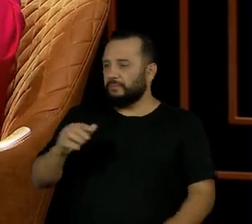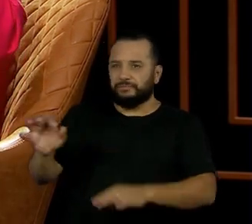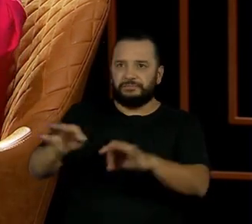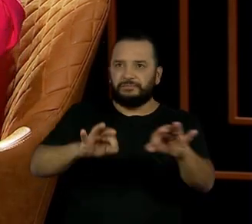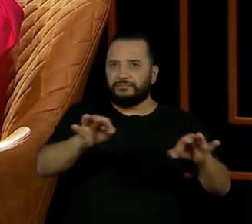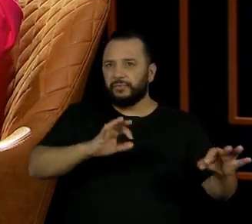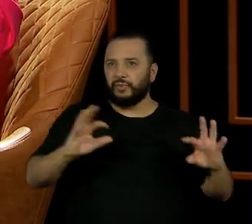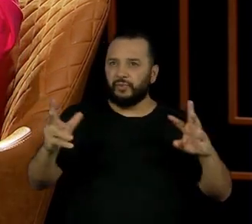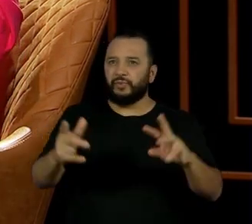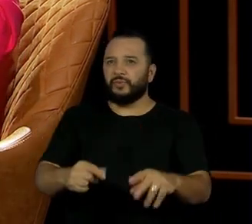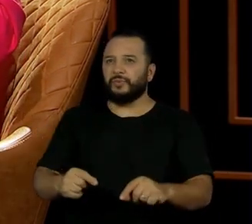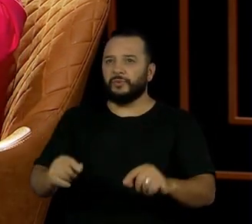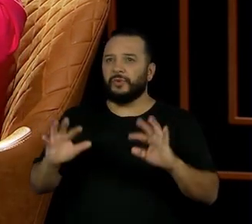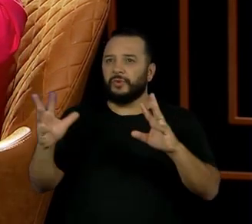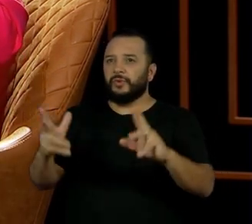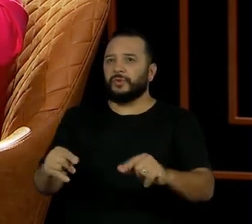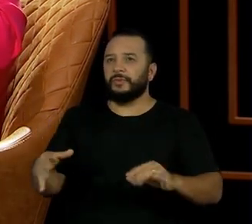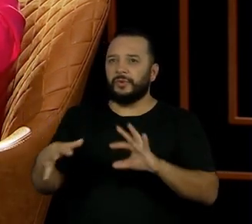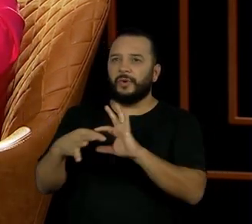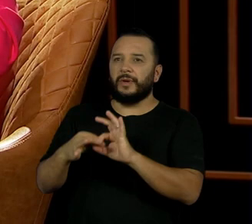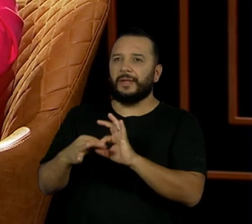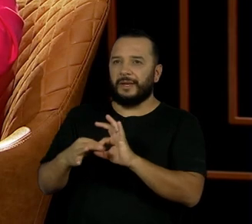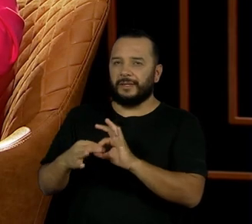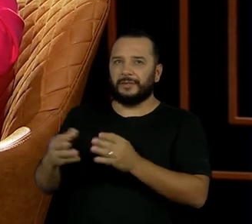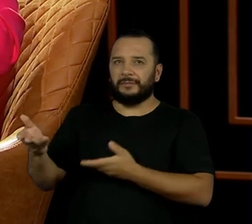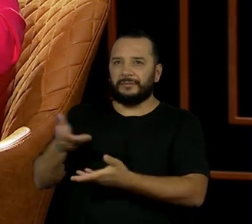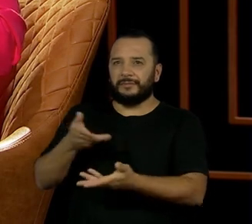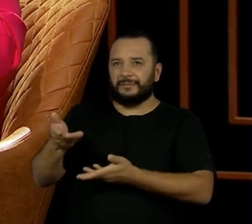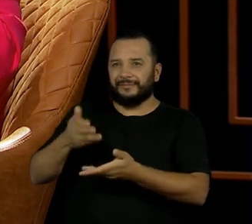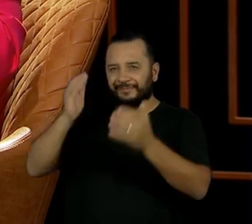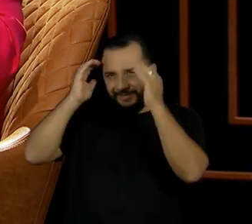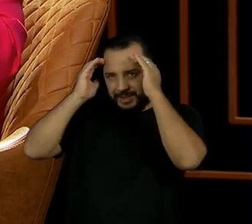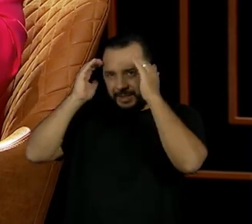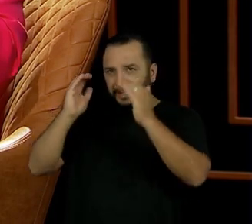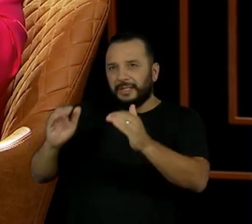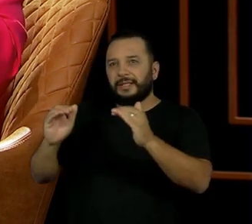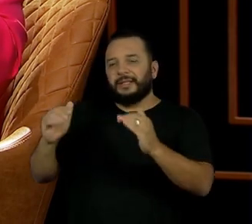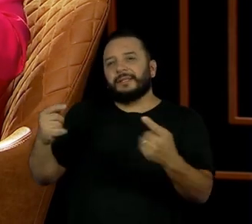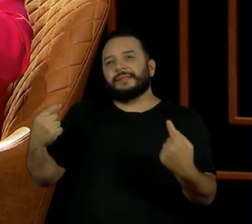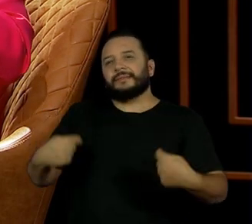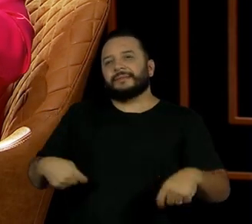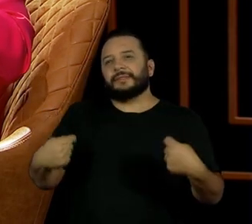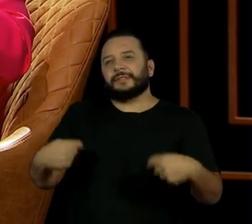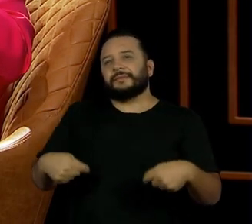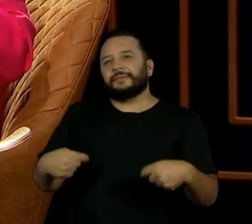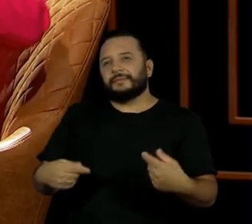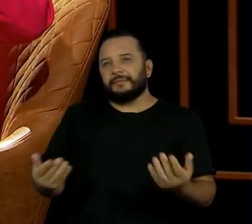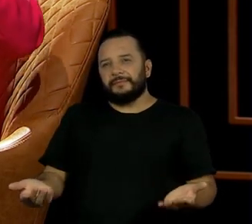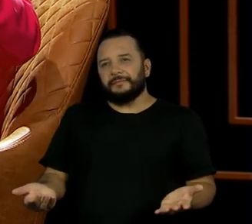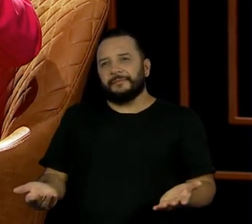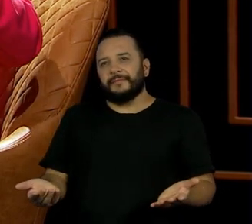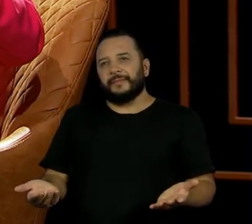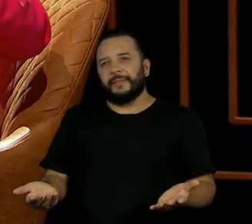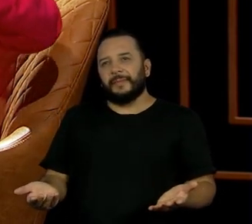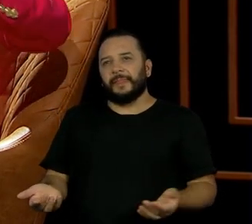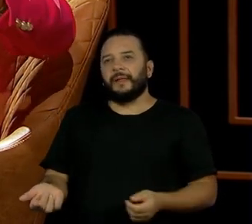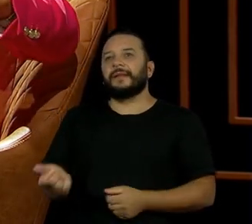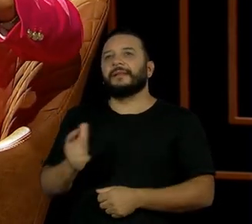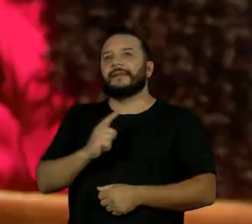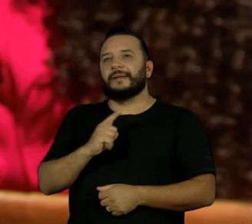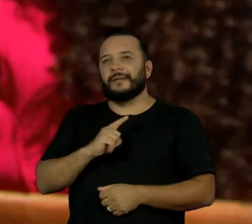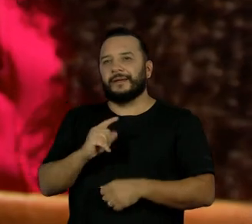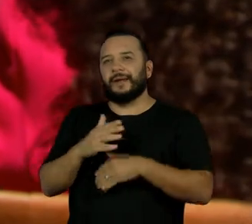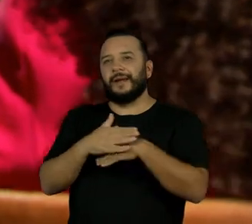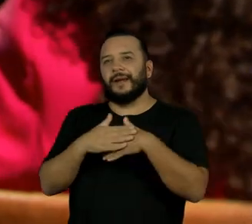todo mundo se conecte e se respeite de um jeito e tenha pelo menos um pouco de